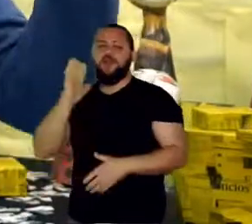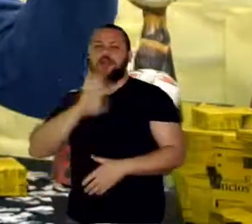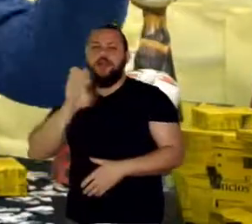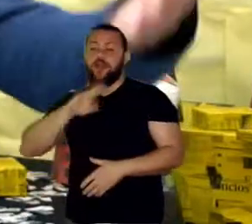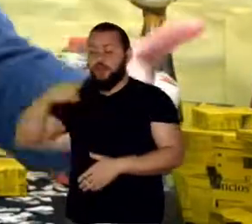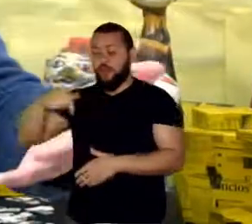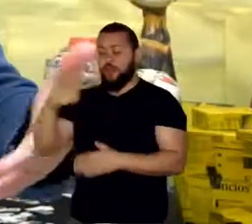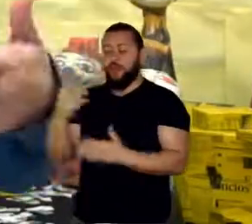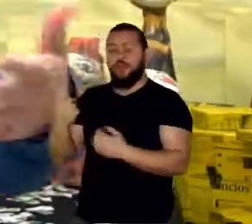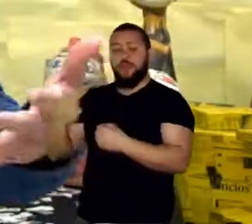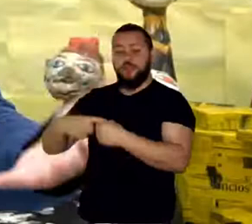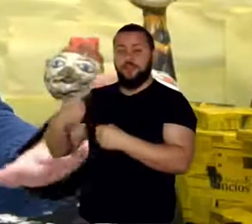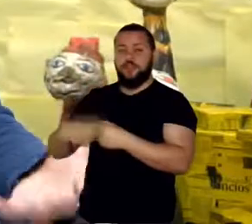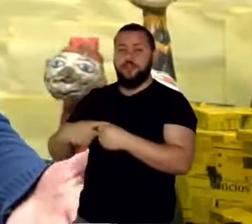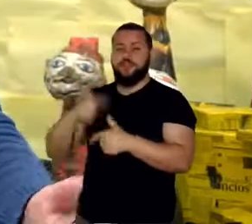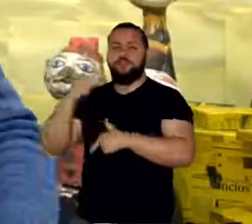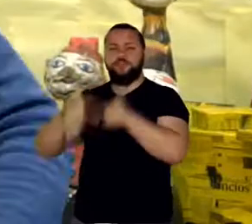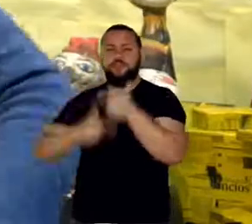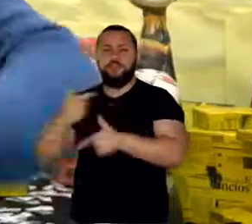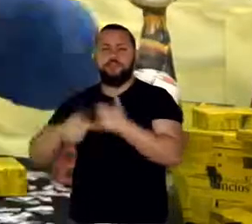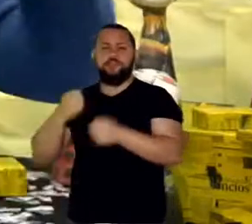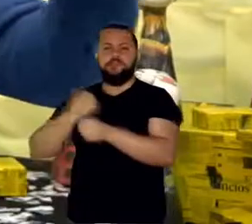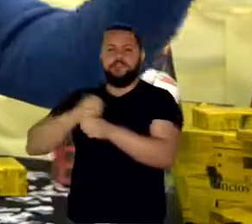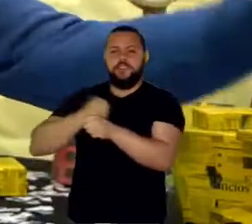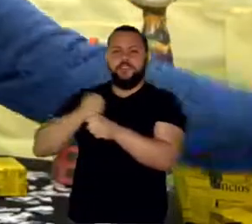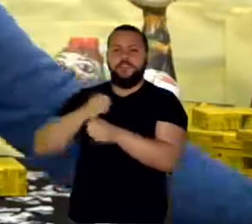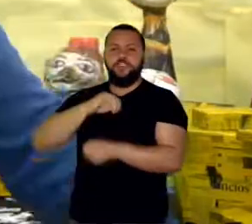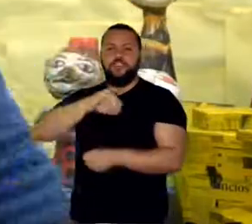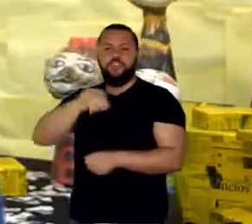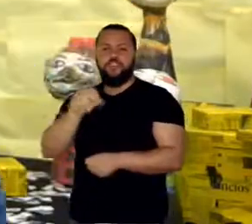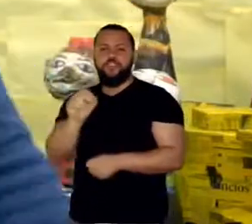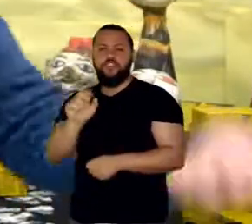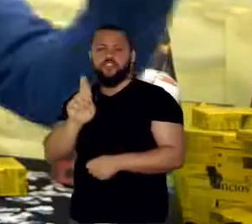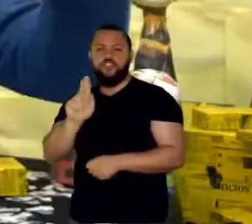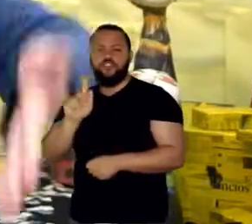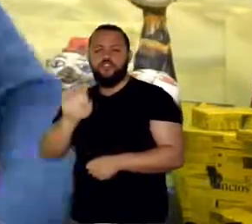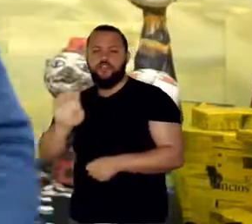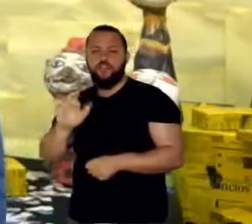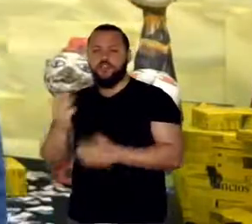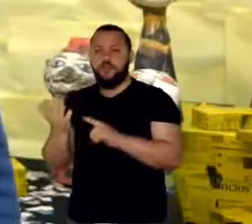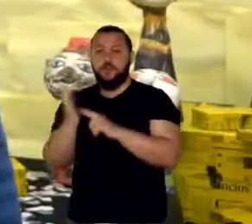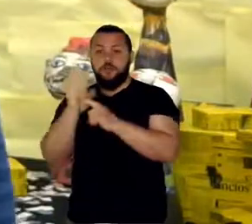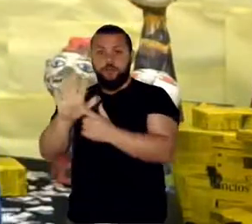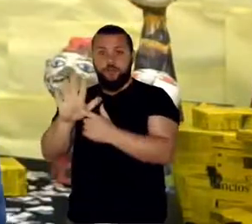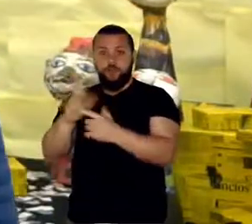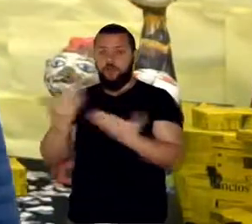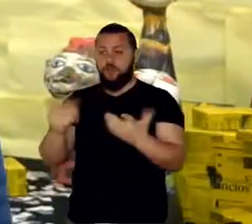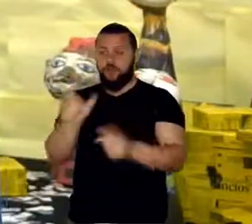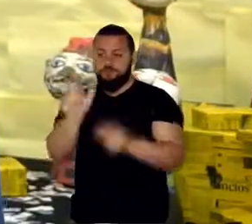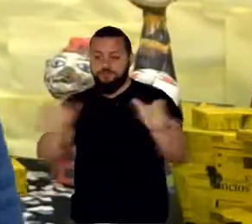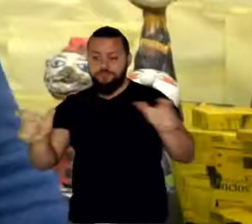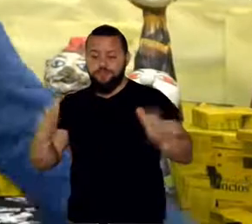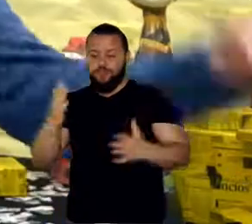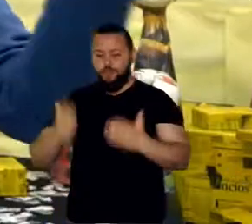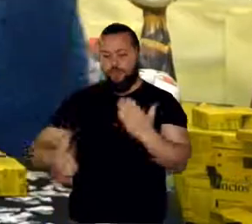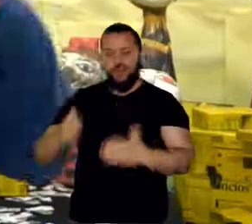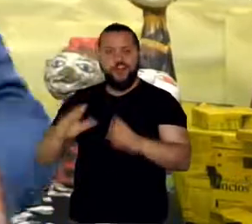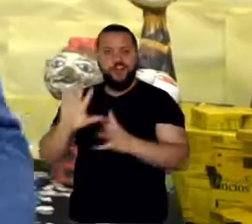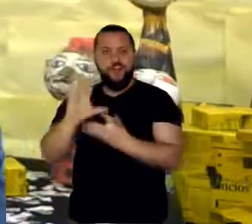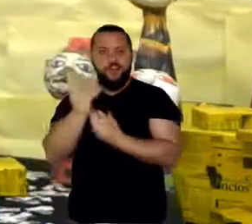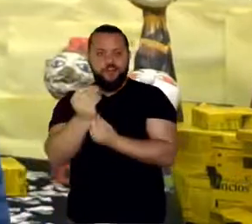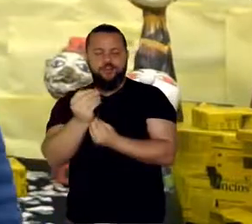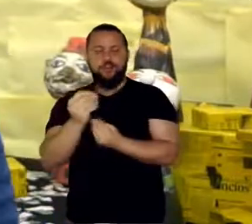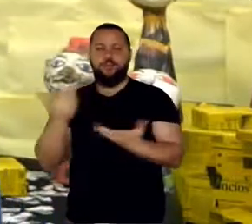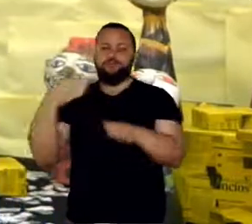trabalhamos por alguns anos com o Jorge Miyashiro, que foi quem nos apresentou todos os bonequeiros que hoje fazem parte aqui do festival e que trouxeram